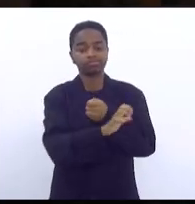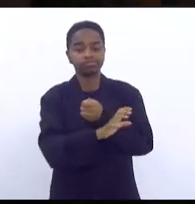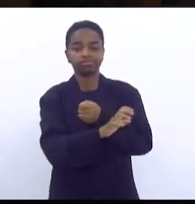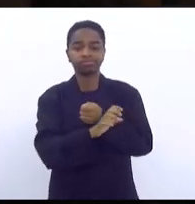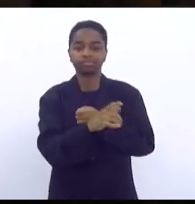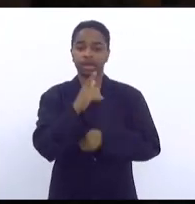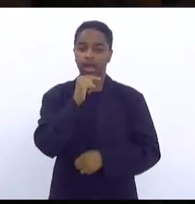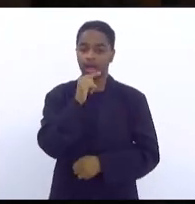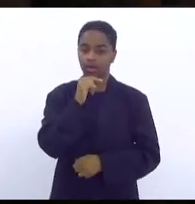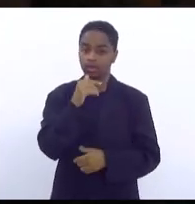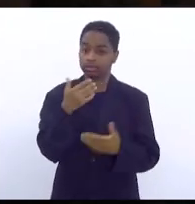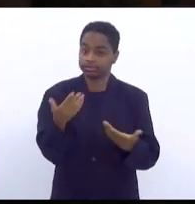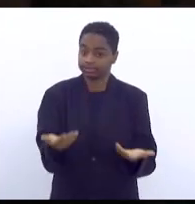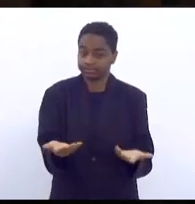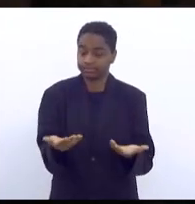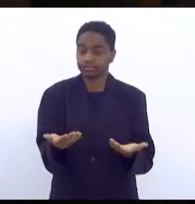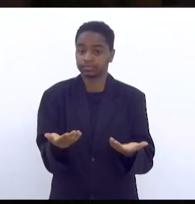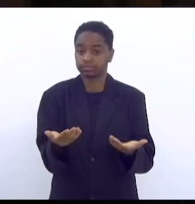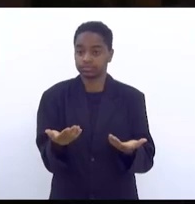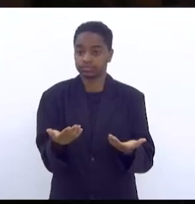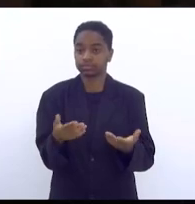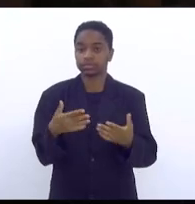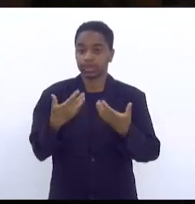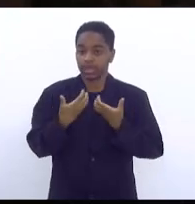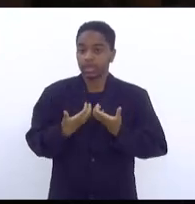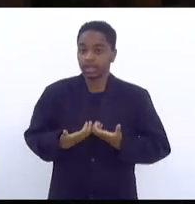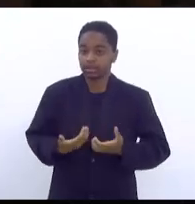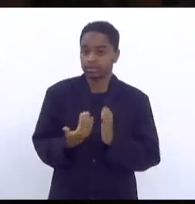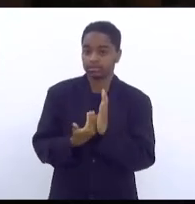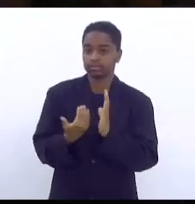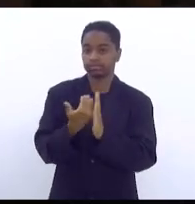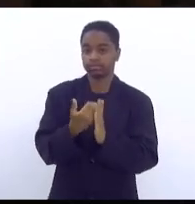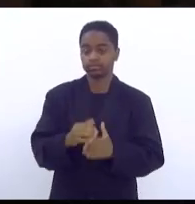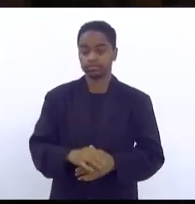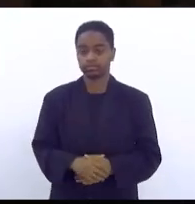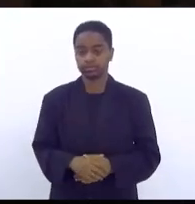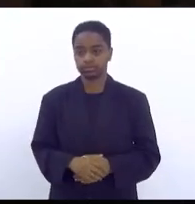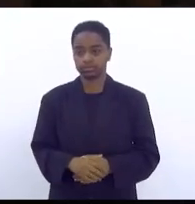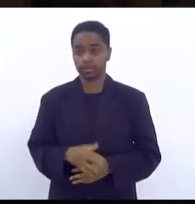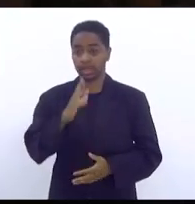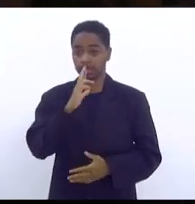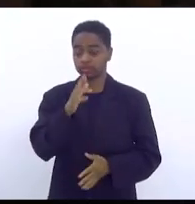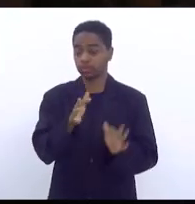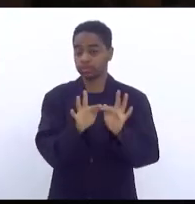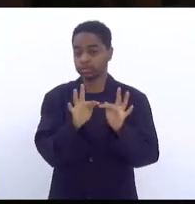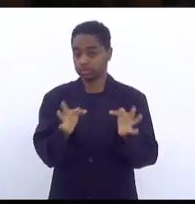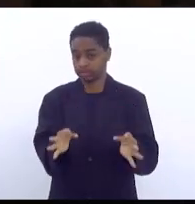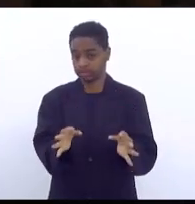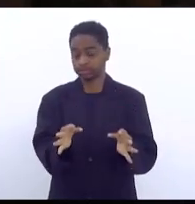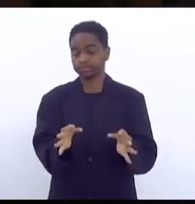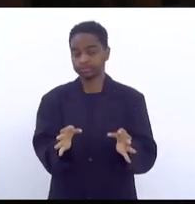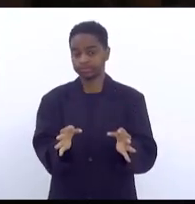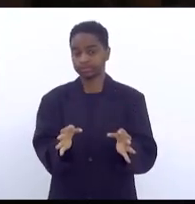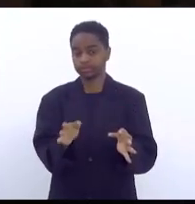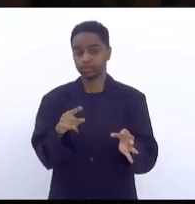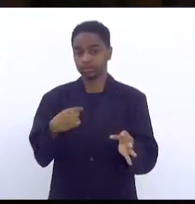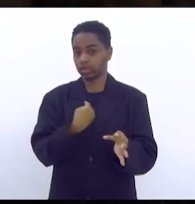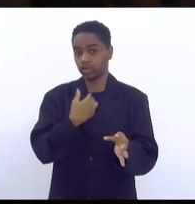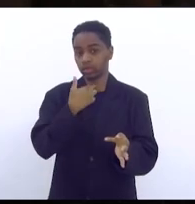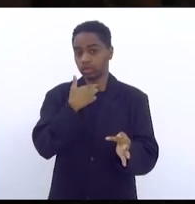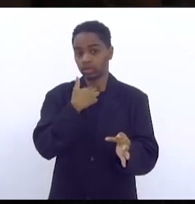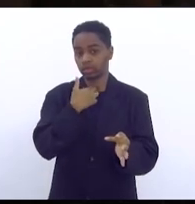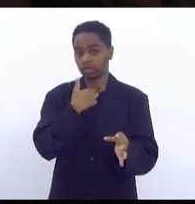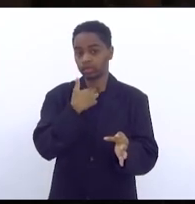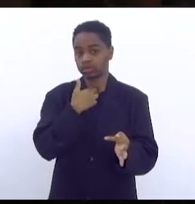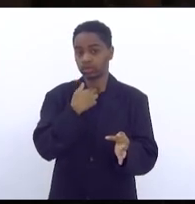casa então esse todo esse Cico cansativo a resposta é muito simples não podemos cobrar esses